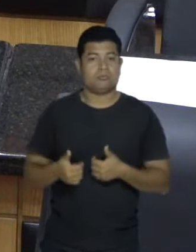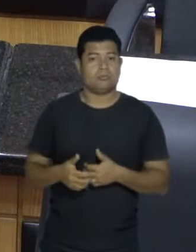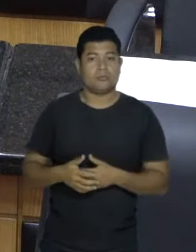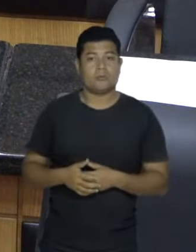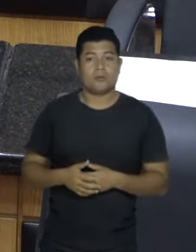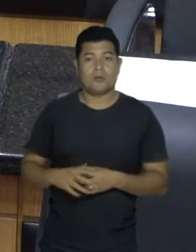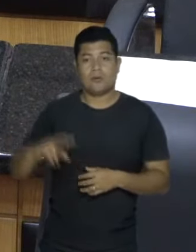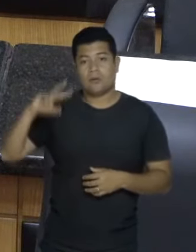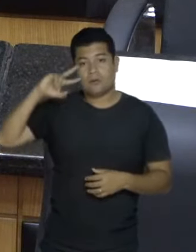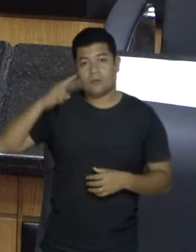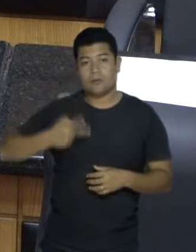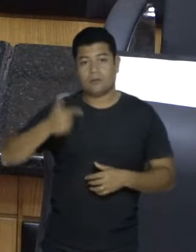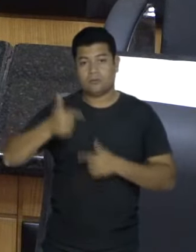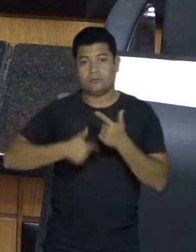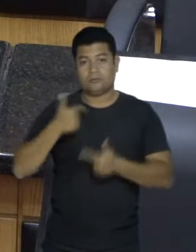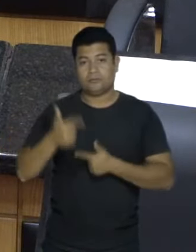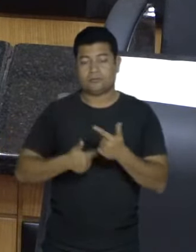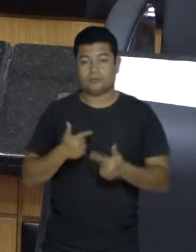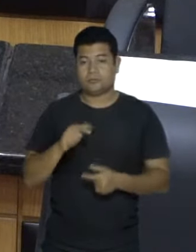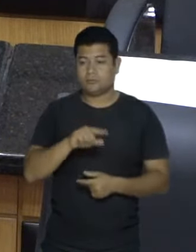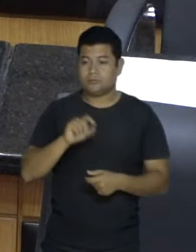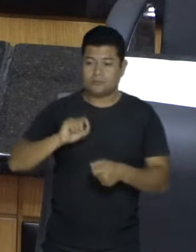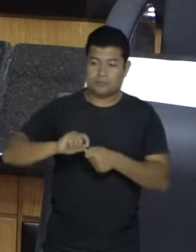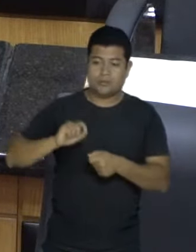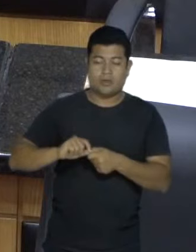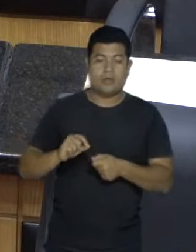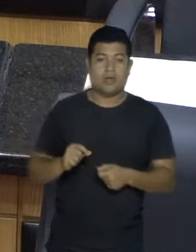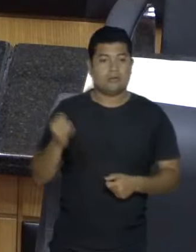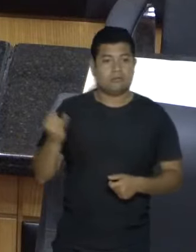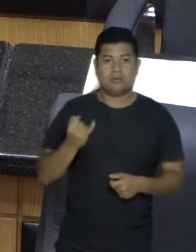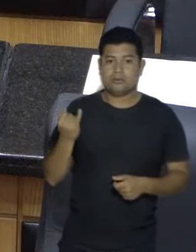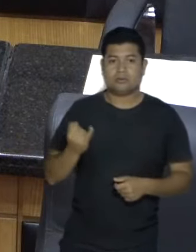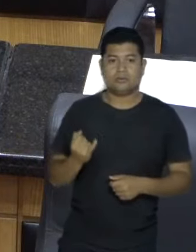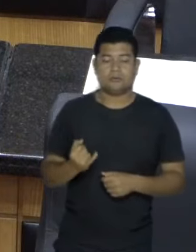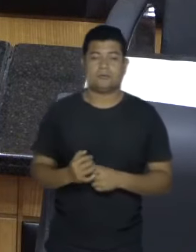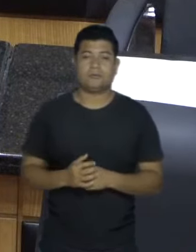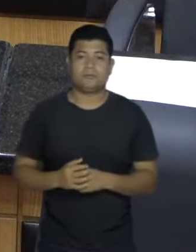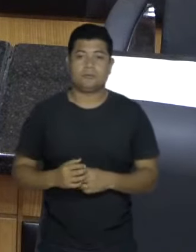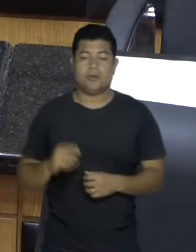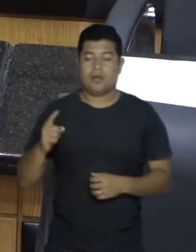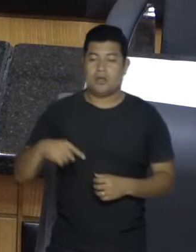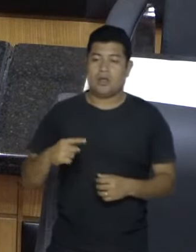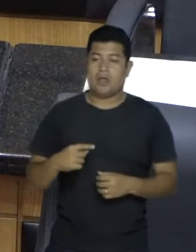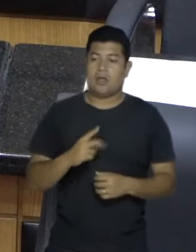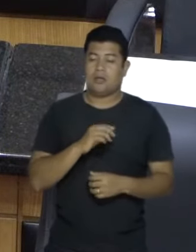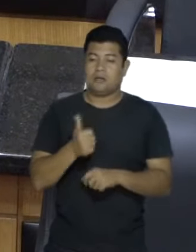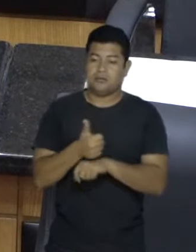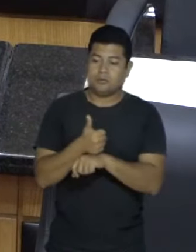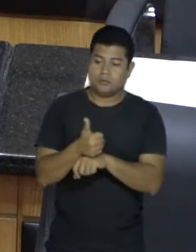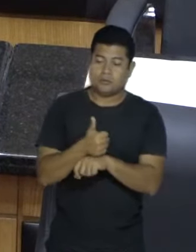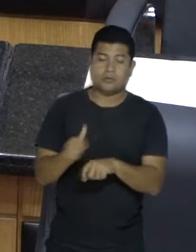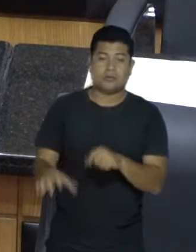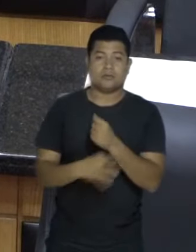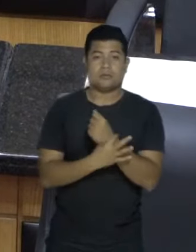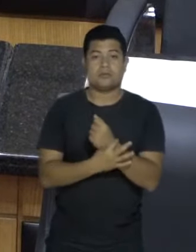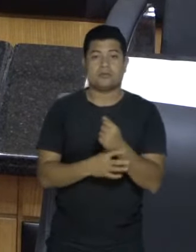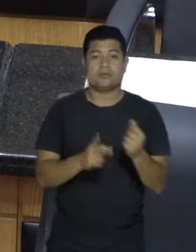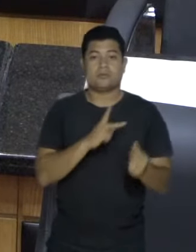que o trabalho que eles executam é indispensável são profissionais que é o proporcionar segurança para o próximo